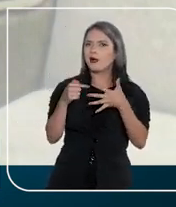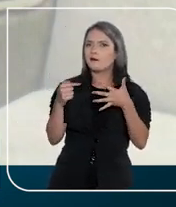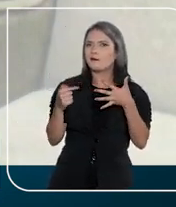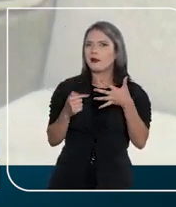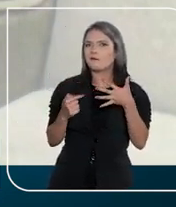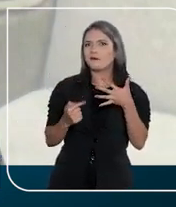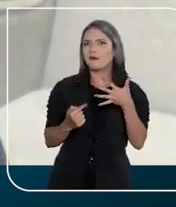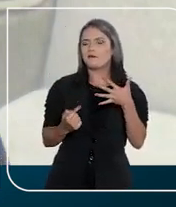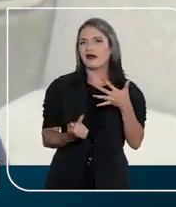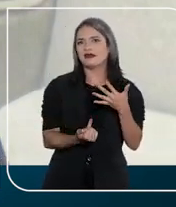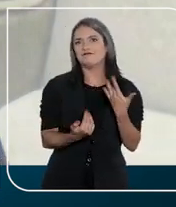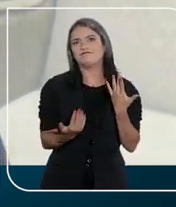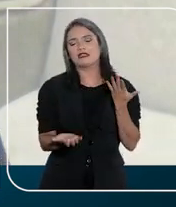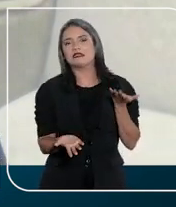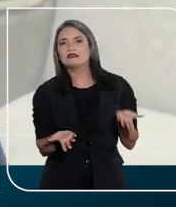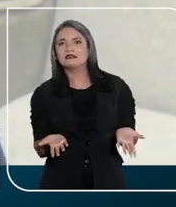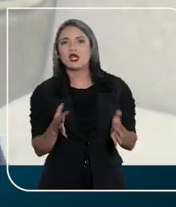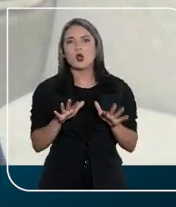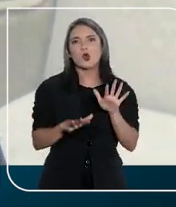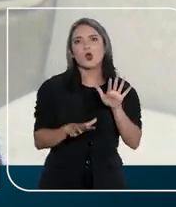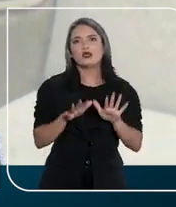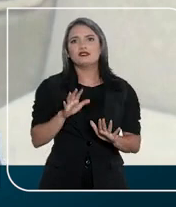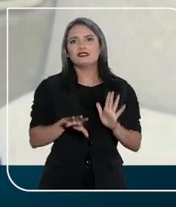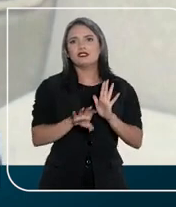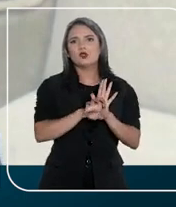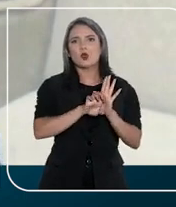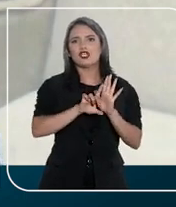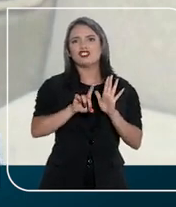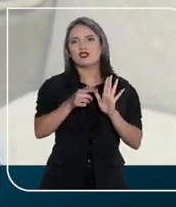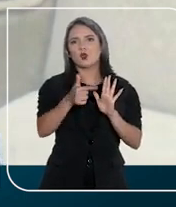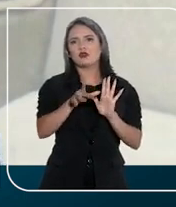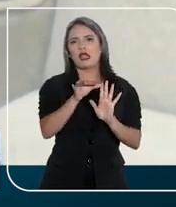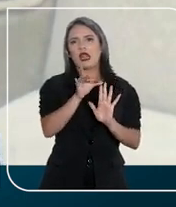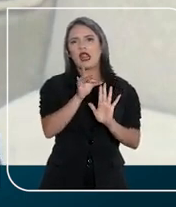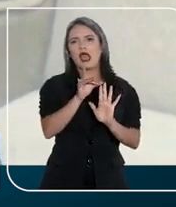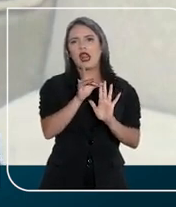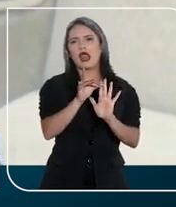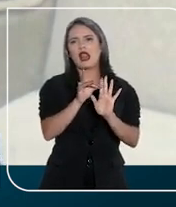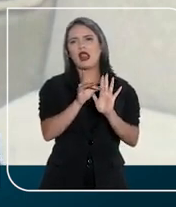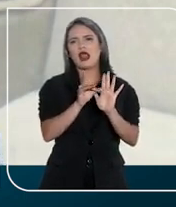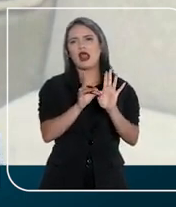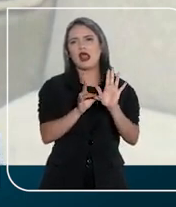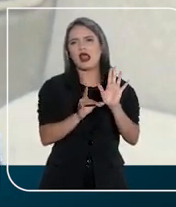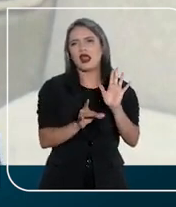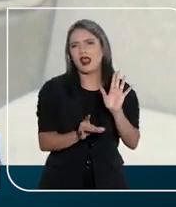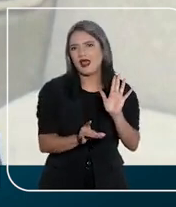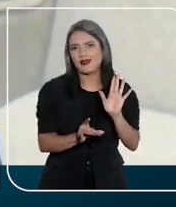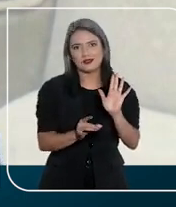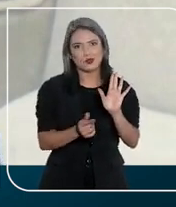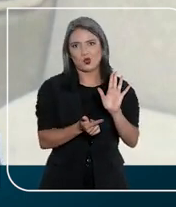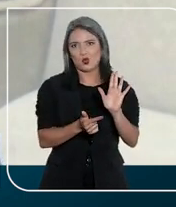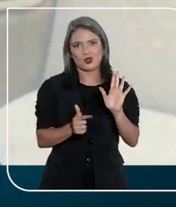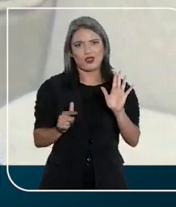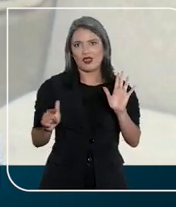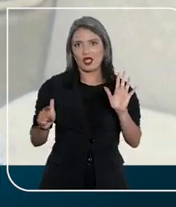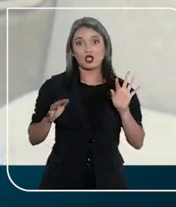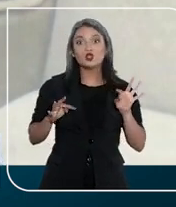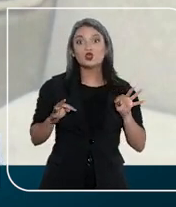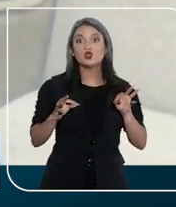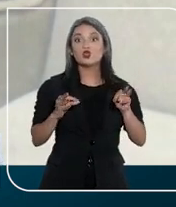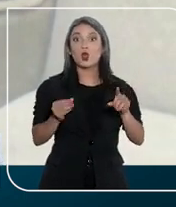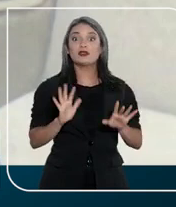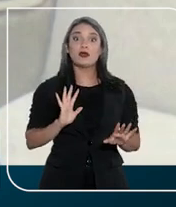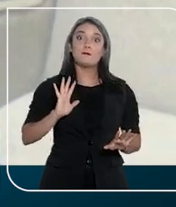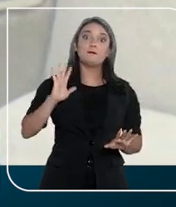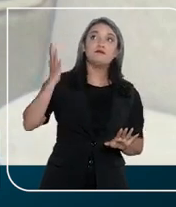que o edital contemple de forma exaustiva, taxativa, números clausos, né? Todas as